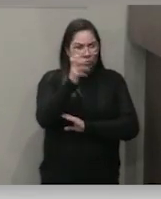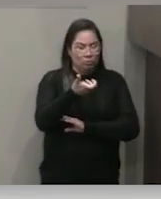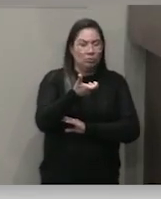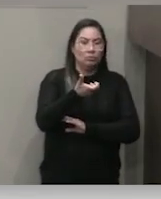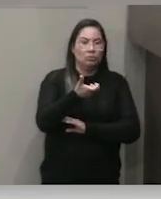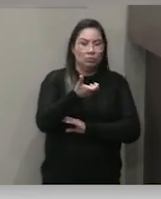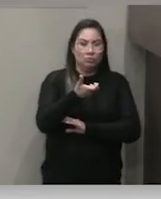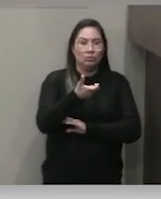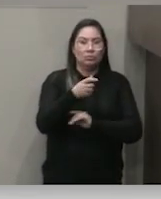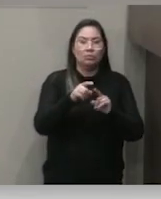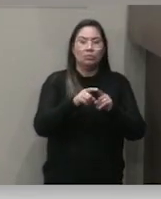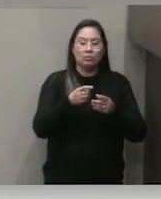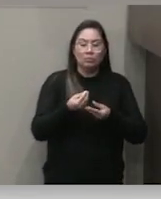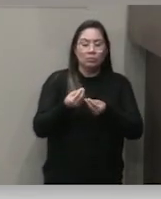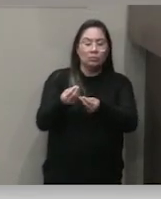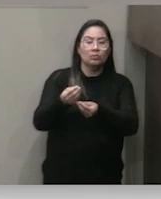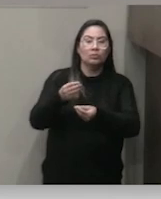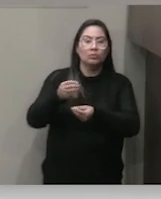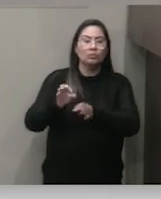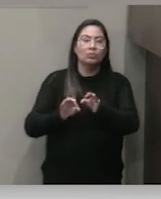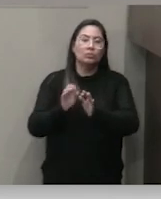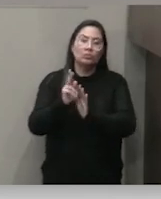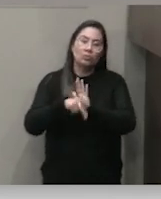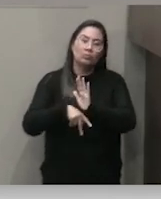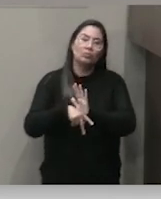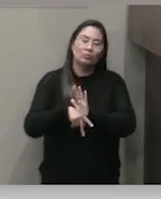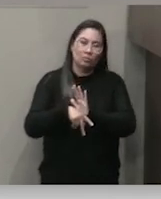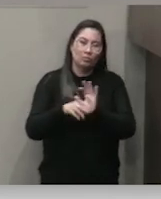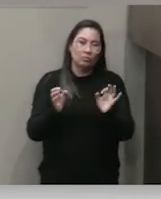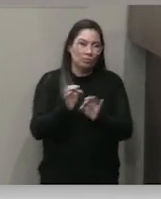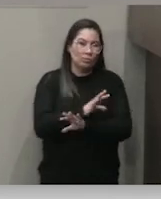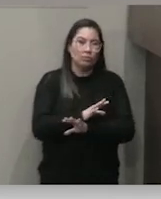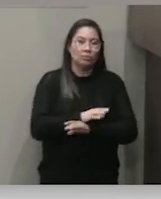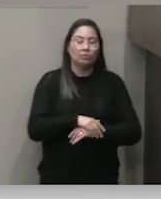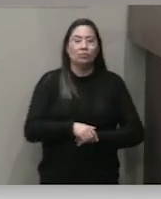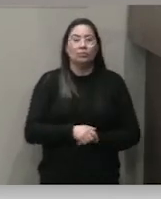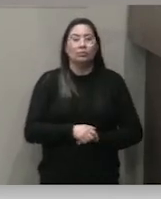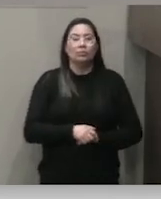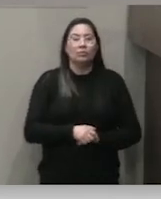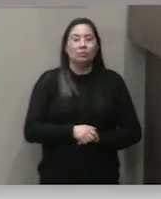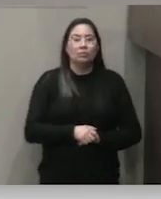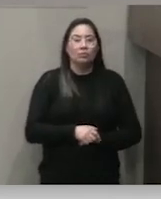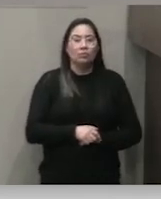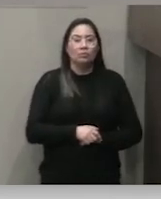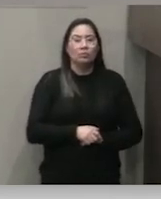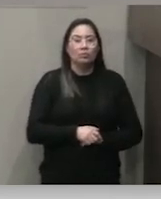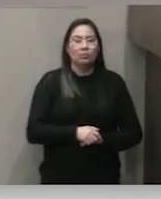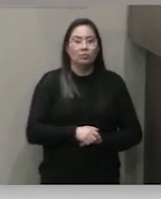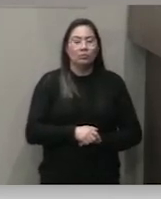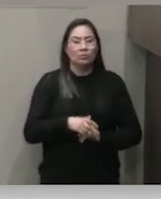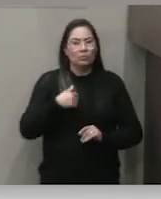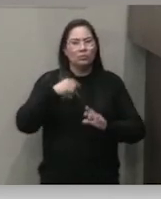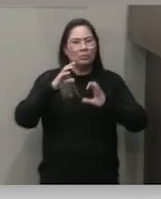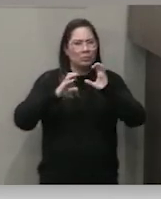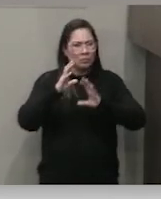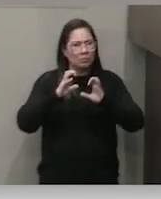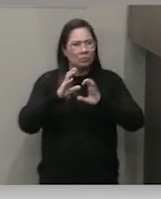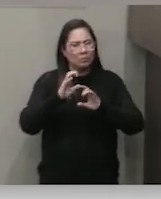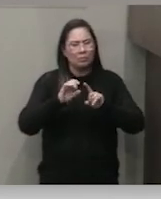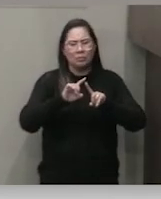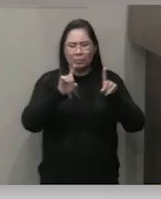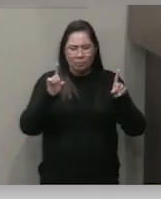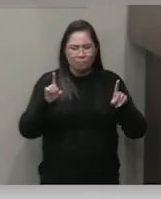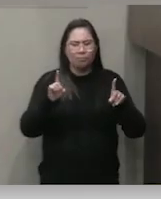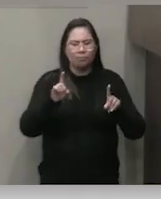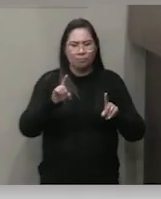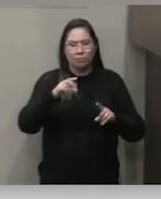mandar o projeto, veio elaborado aí do nosso executivo. Então, eu nunca, por mais que esse vereador aqui brigue bastante, mas eu nunca tiro os méritos. O